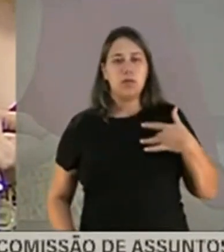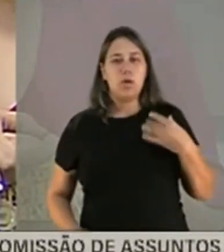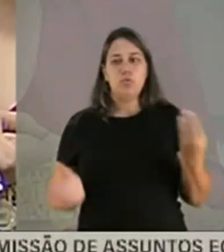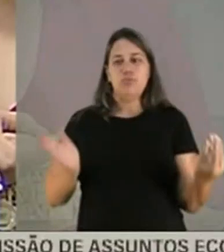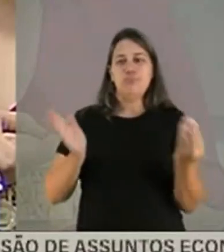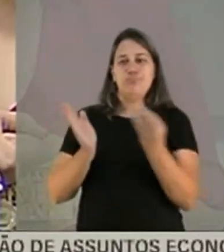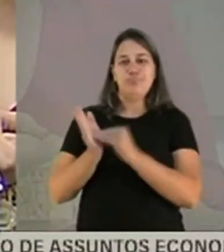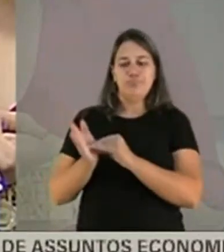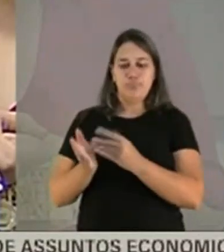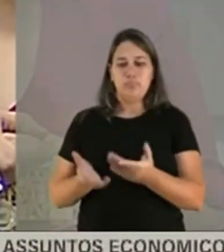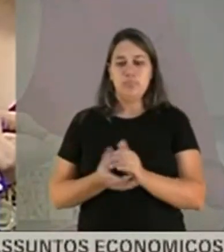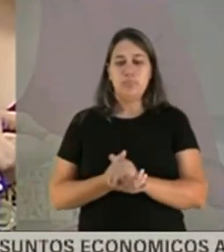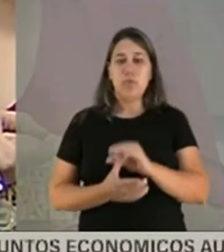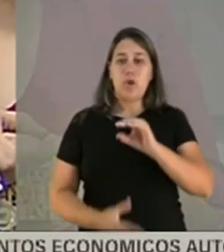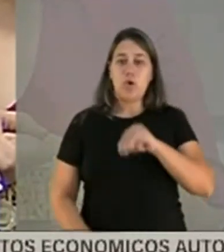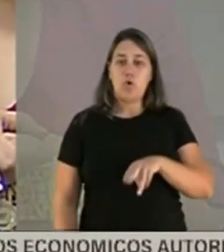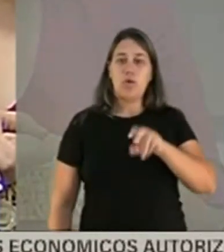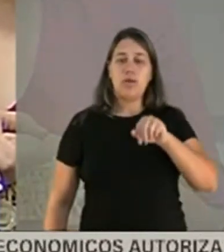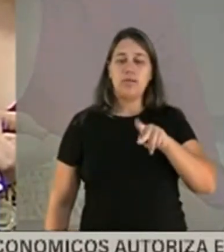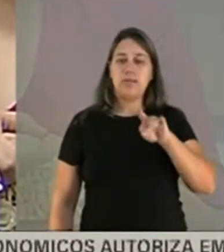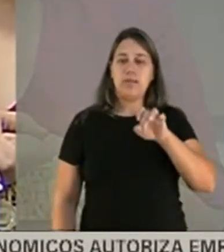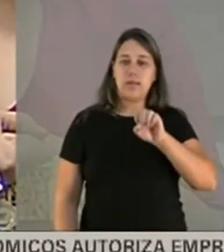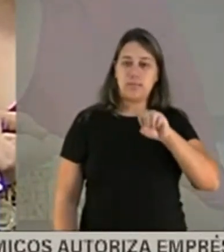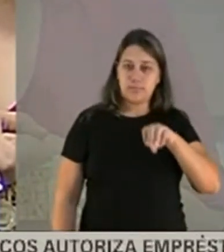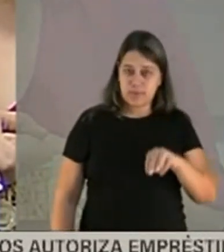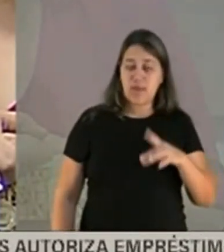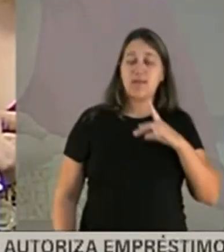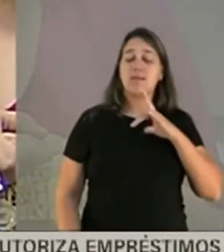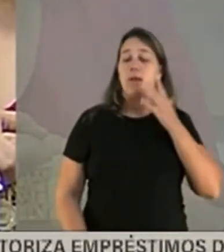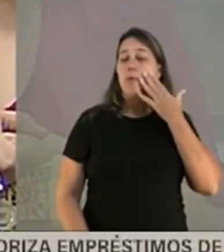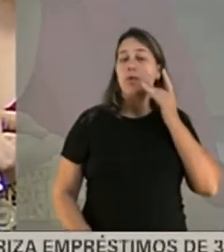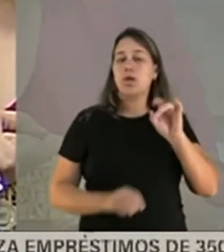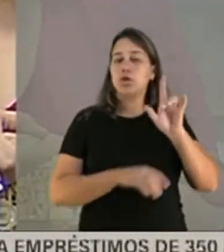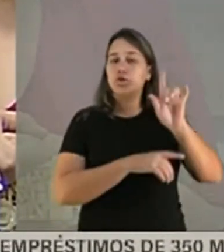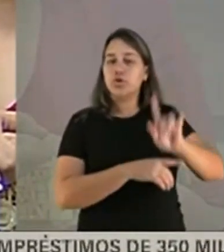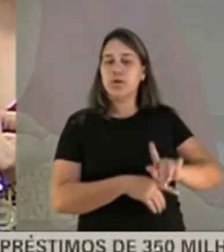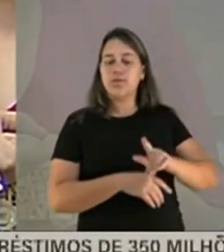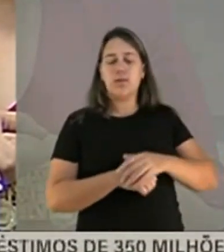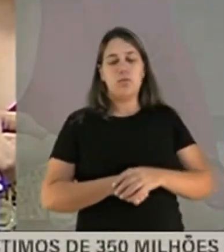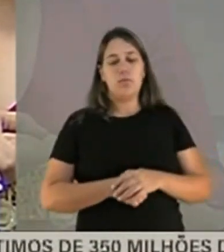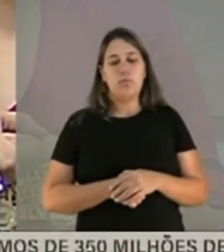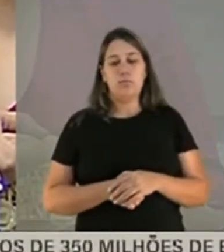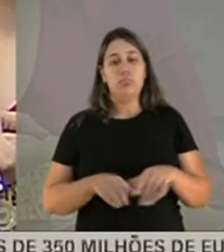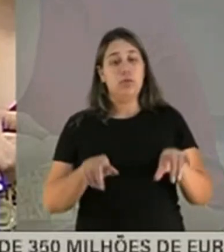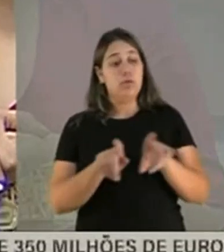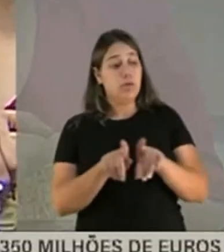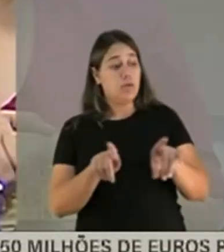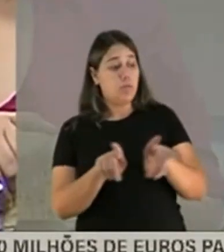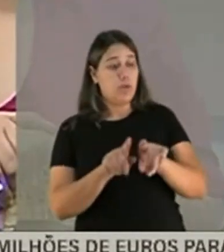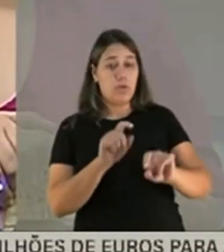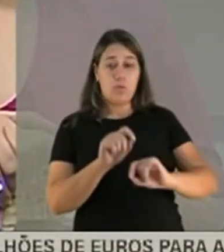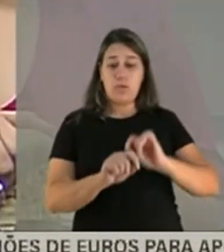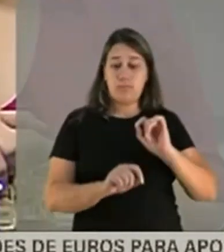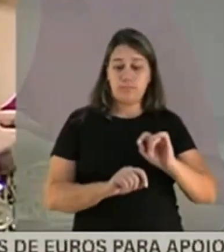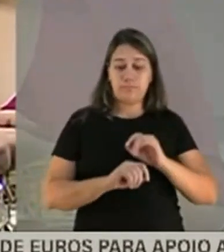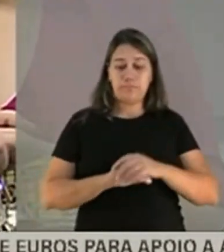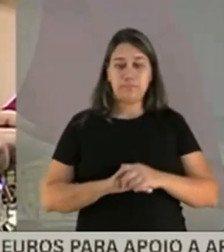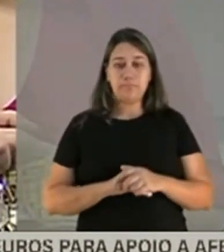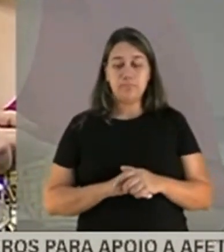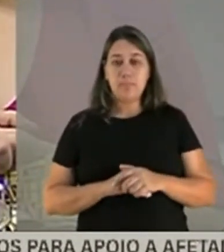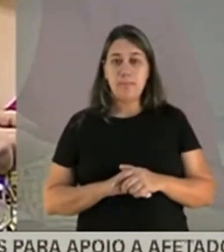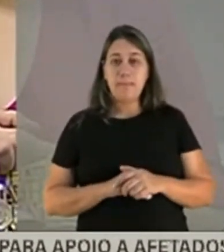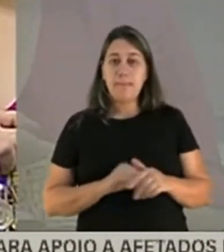registros. CONASEMS fez levantamentos de gestão e nos atos